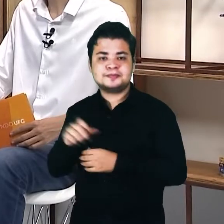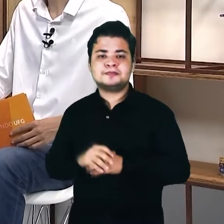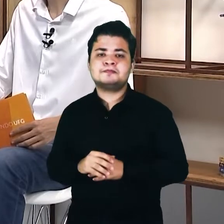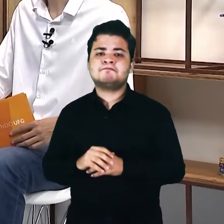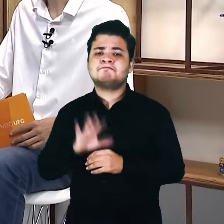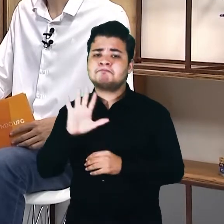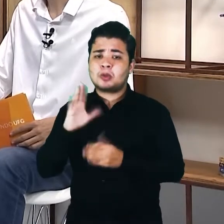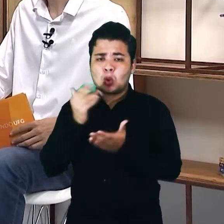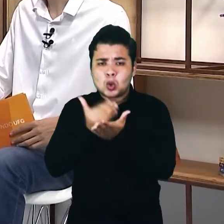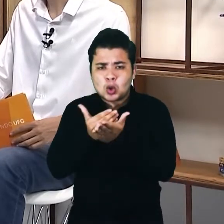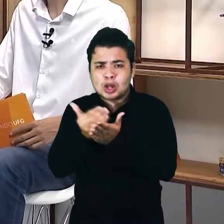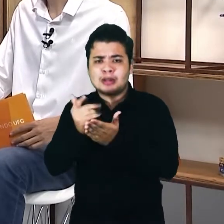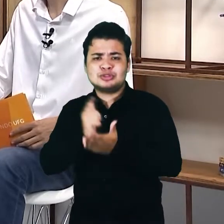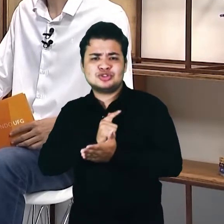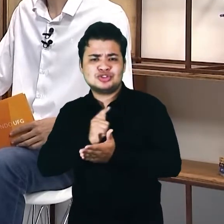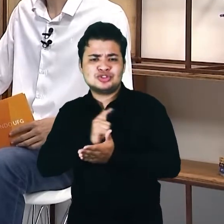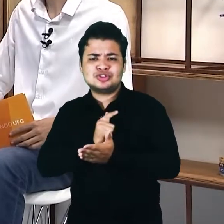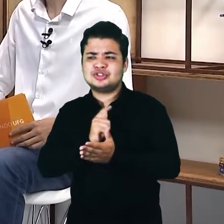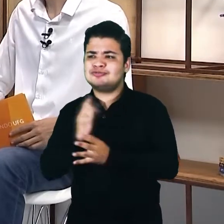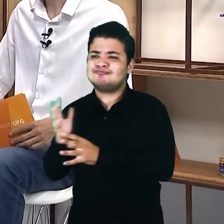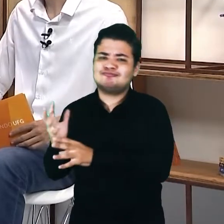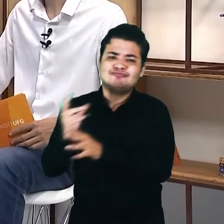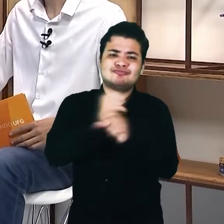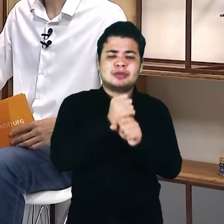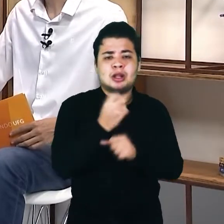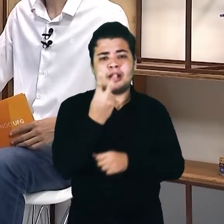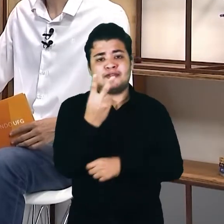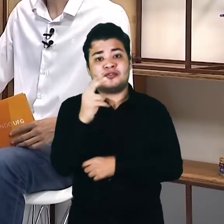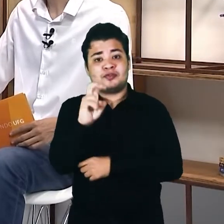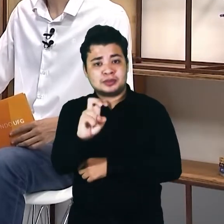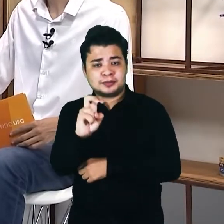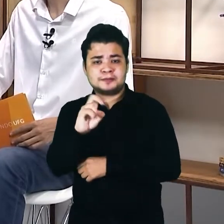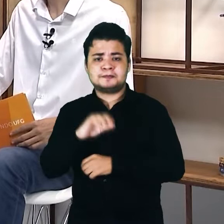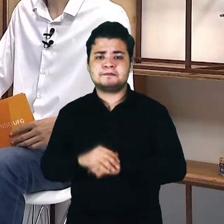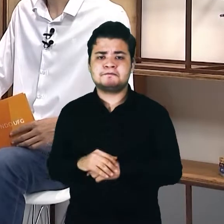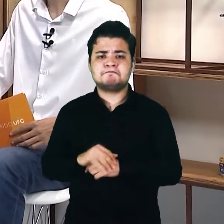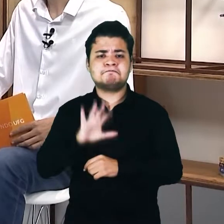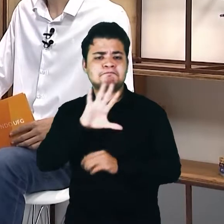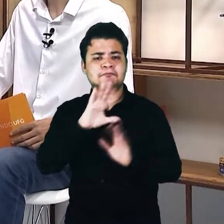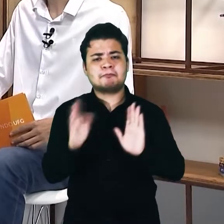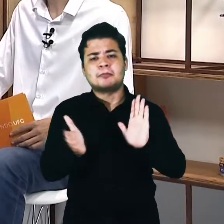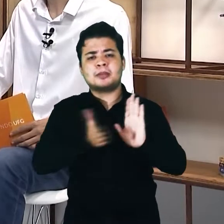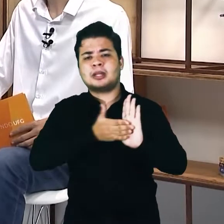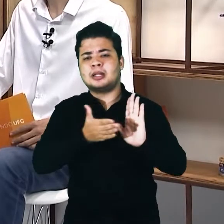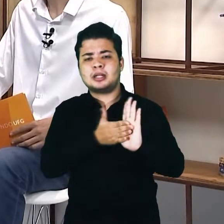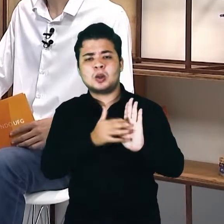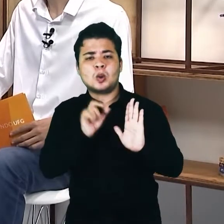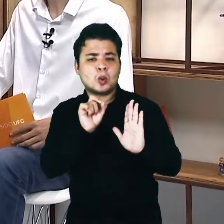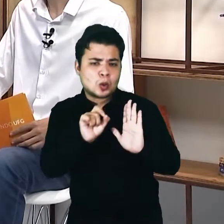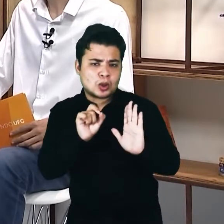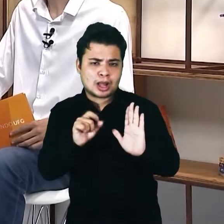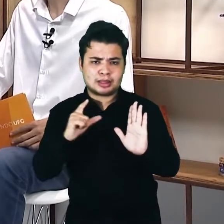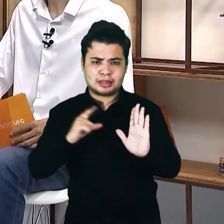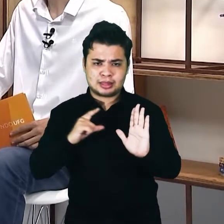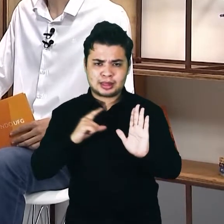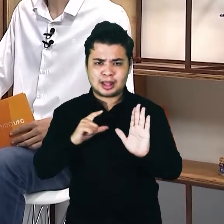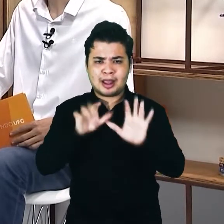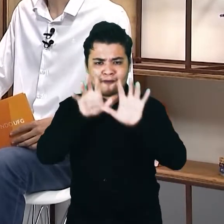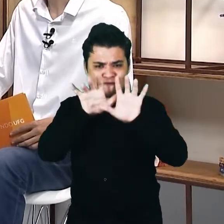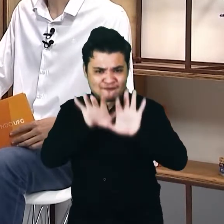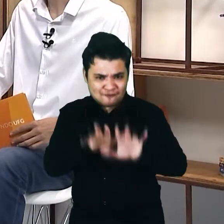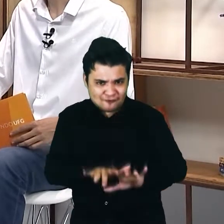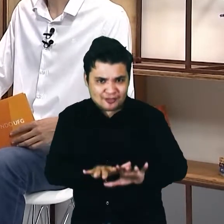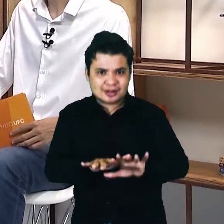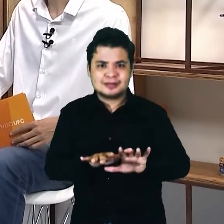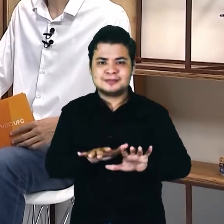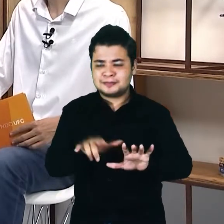tínhamos 25 herbários que começaram a proposta, mas a proposta era que esse grande banco de dados de